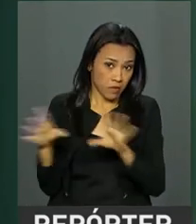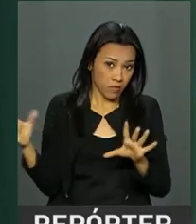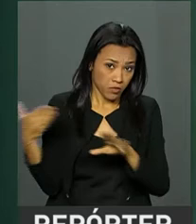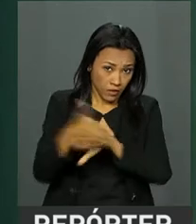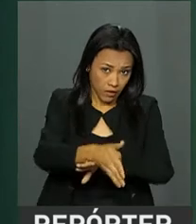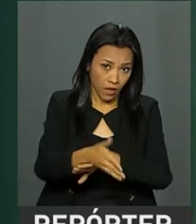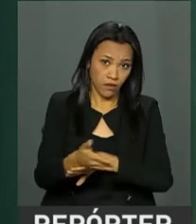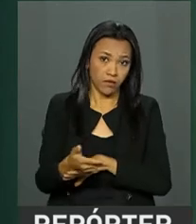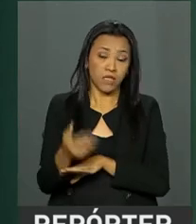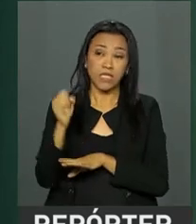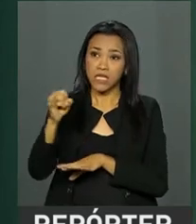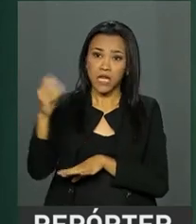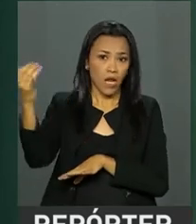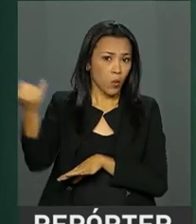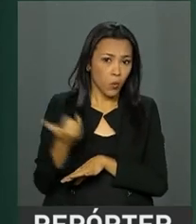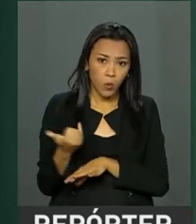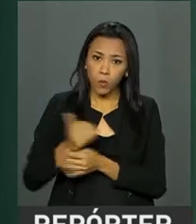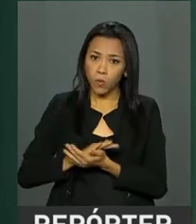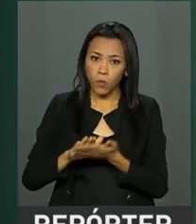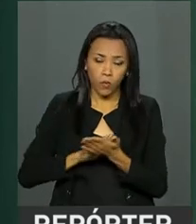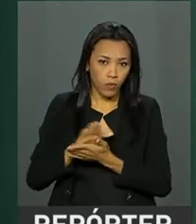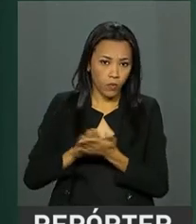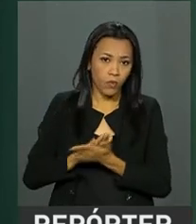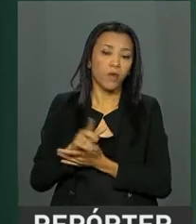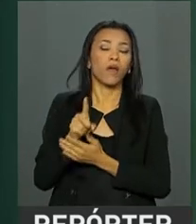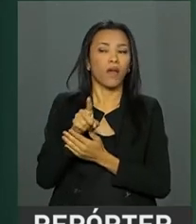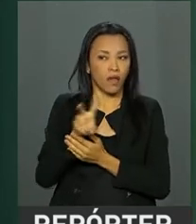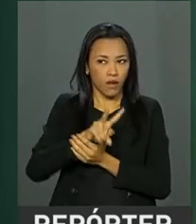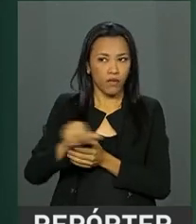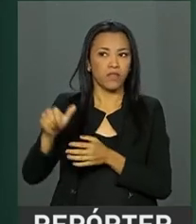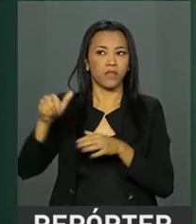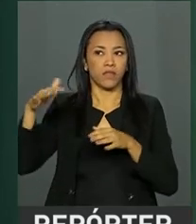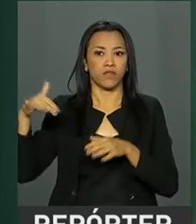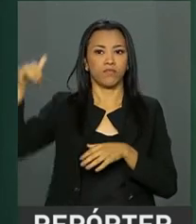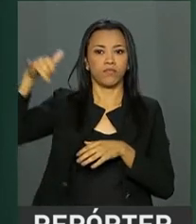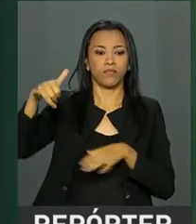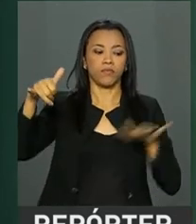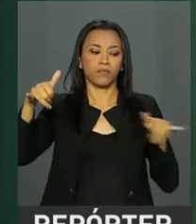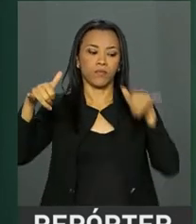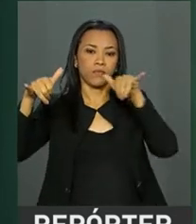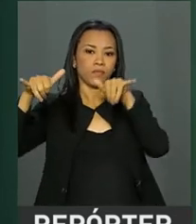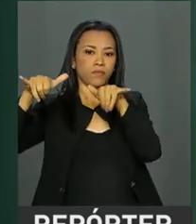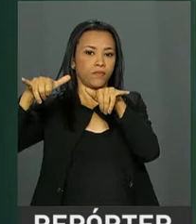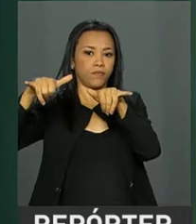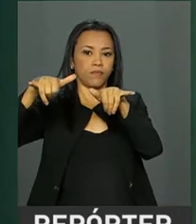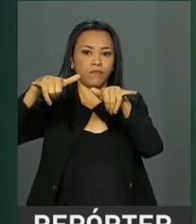ela não se identifica acompanhada monitorada